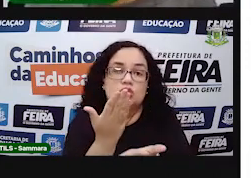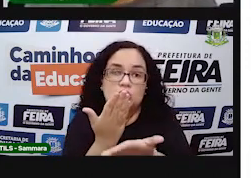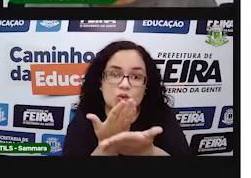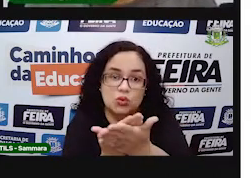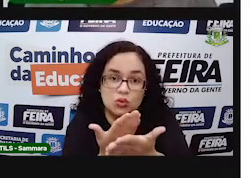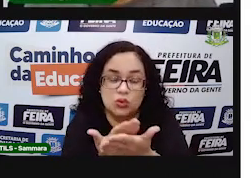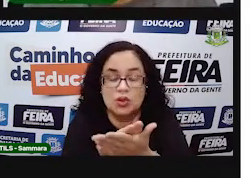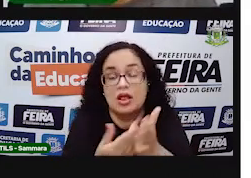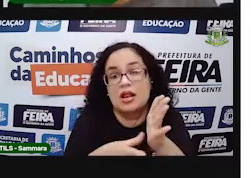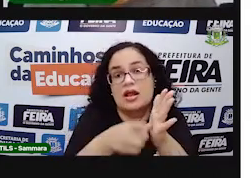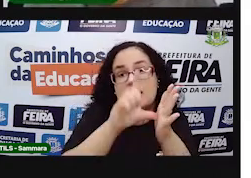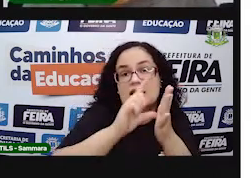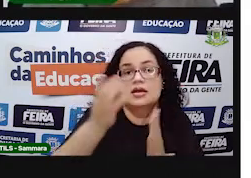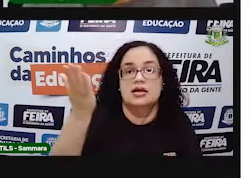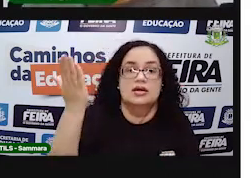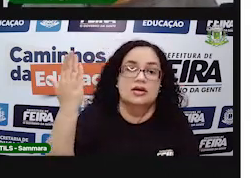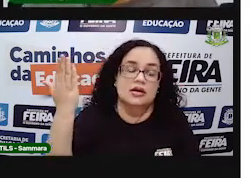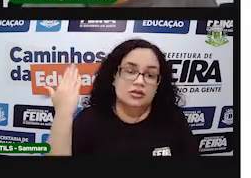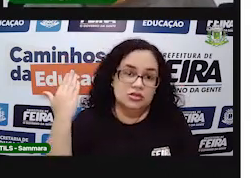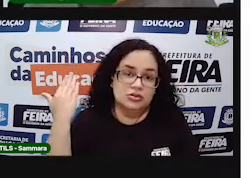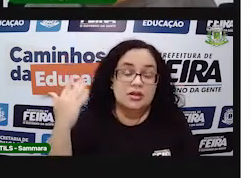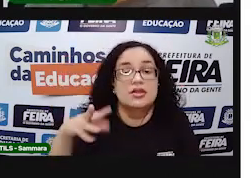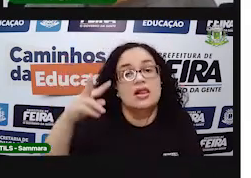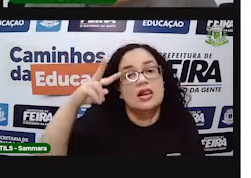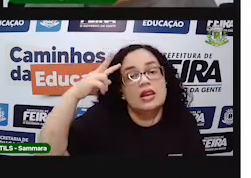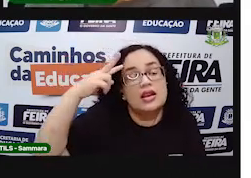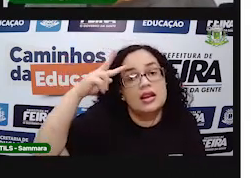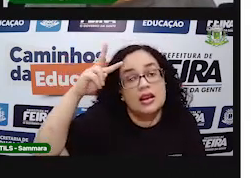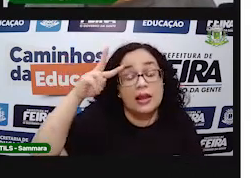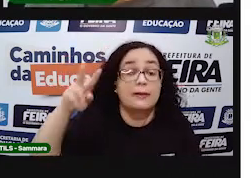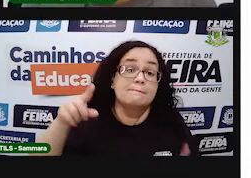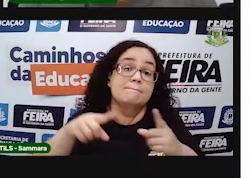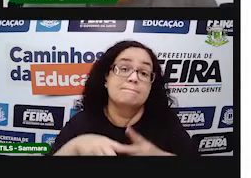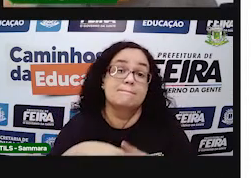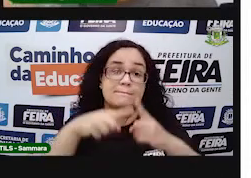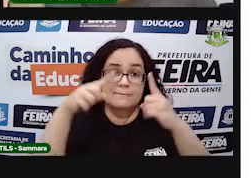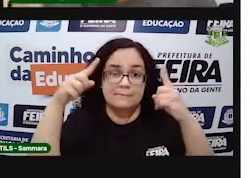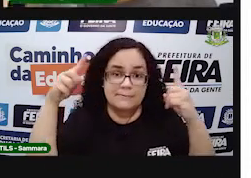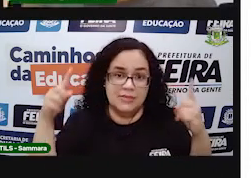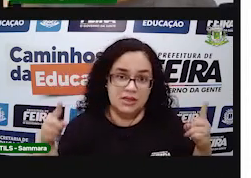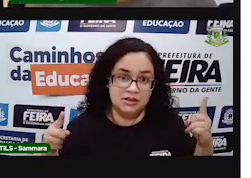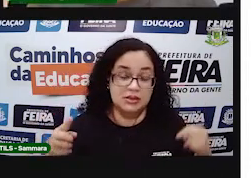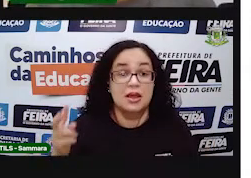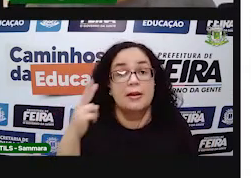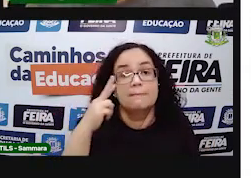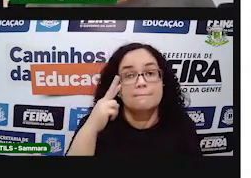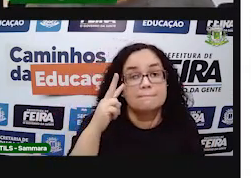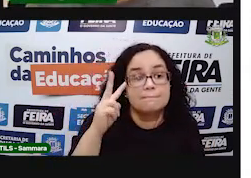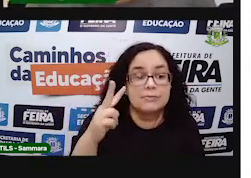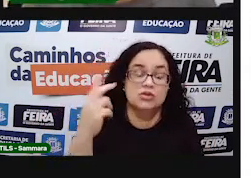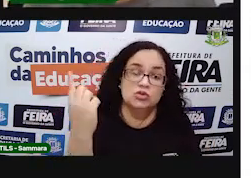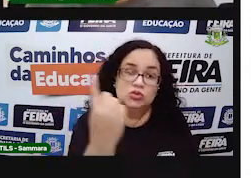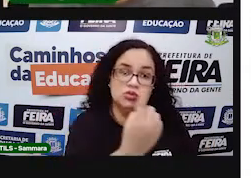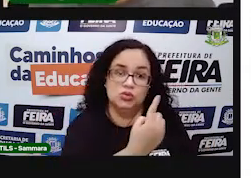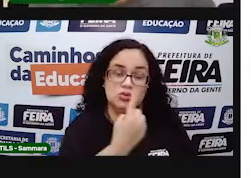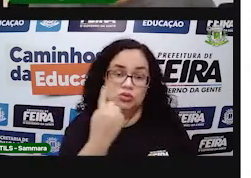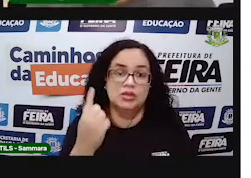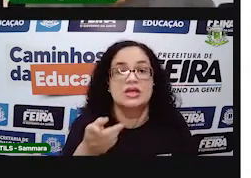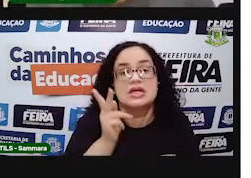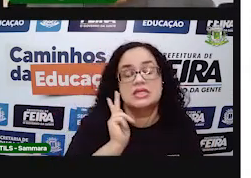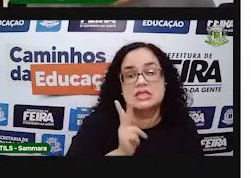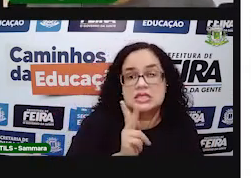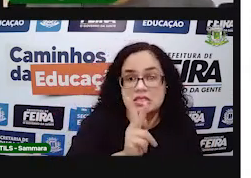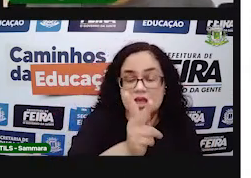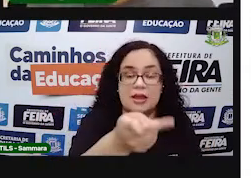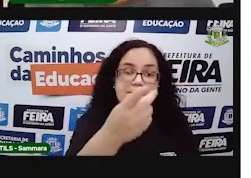entendeu das aulas anteriores. A gente vai relembrar, mas já fica ligado, à sua